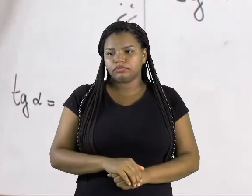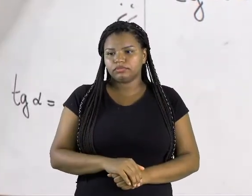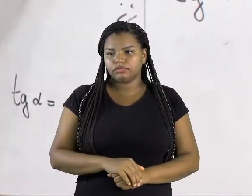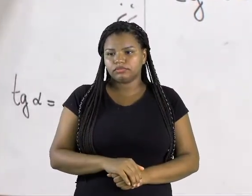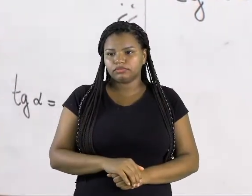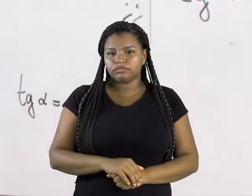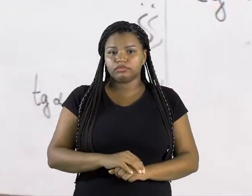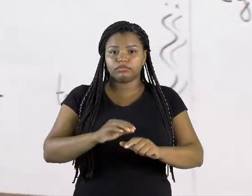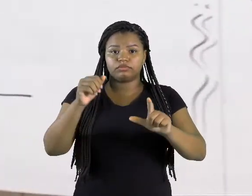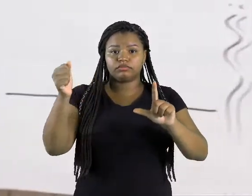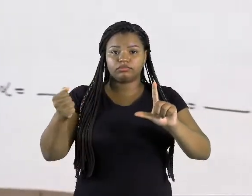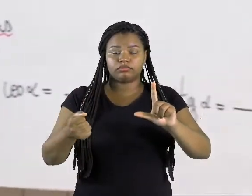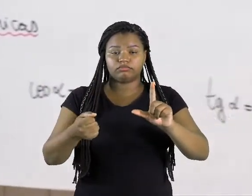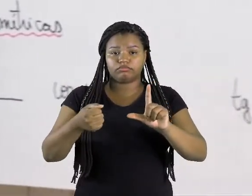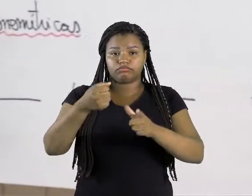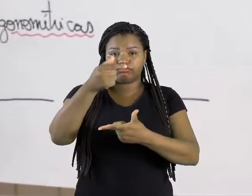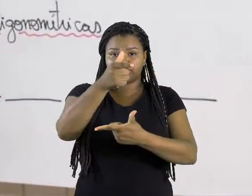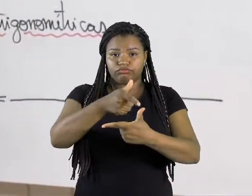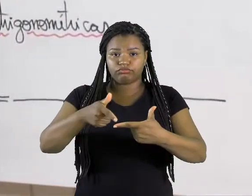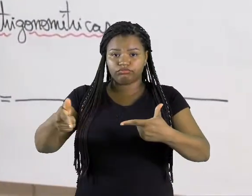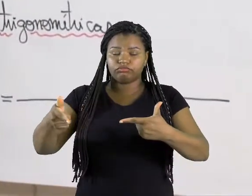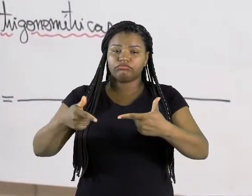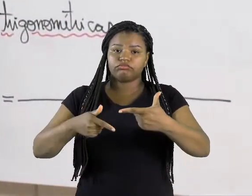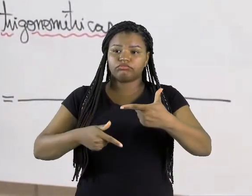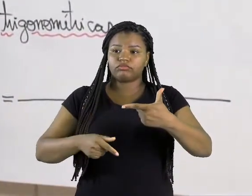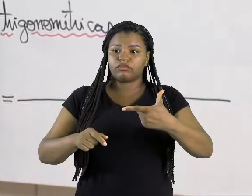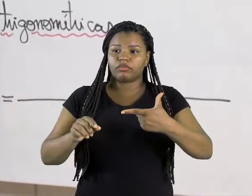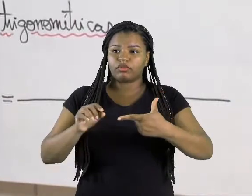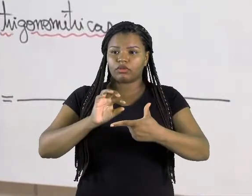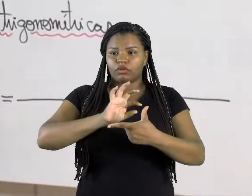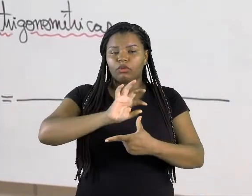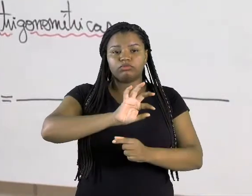e dividir o comprimento dessa reta